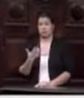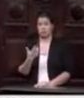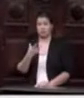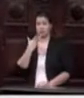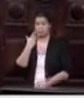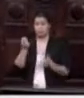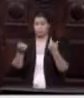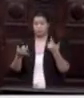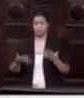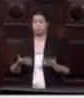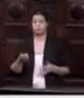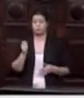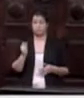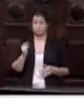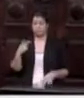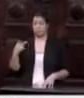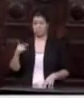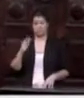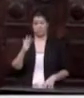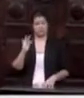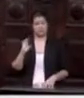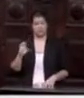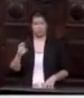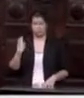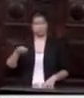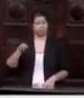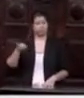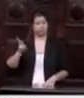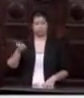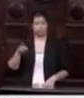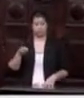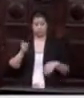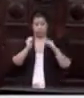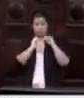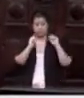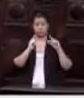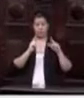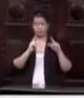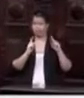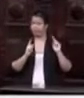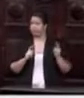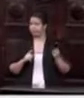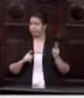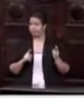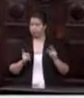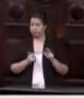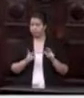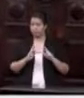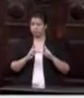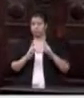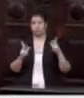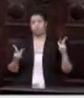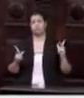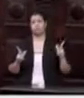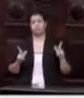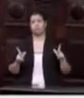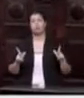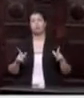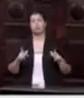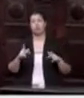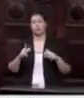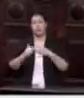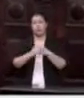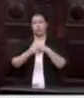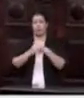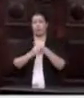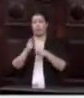de Contas é o Tribunal de Contas. A Assembleia Legislativa é a Assembleia Legislativa. Tem papéis